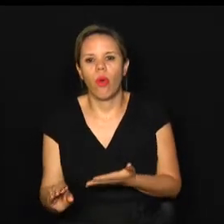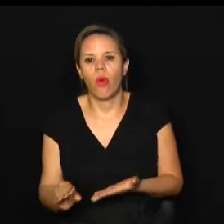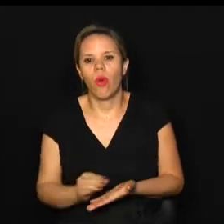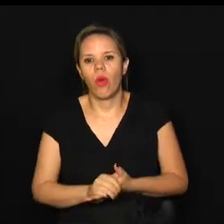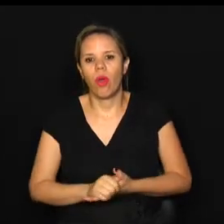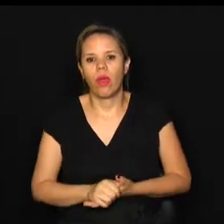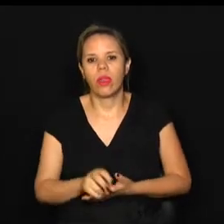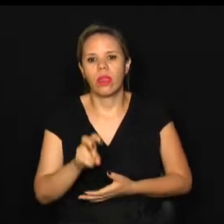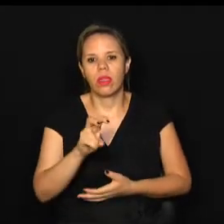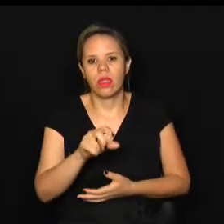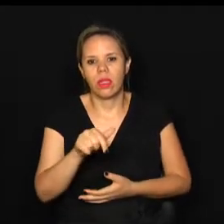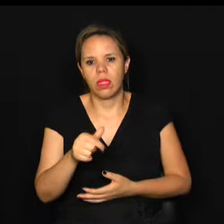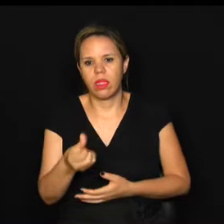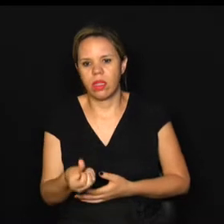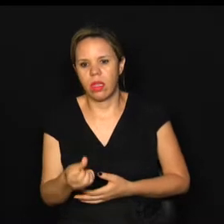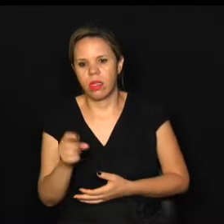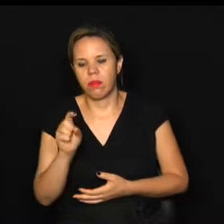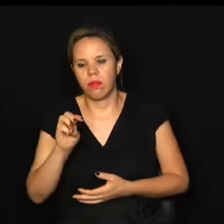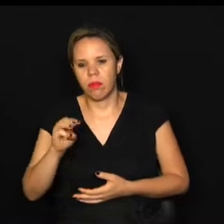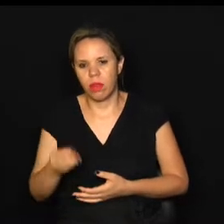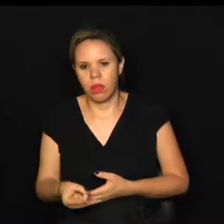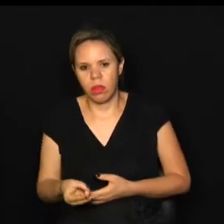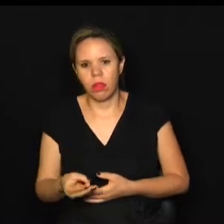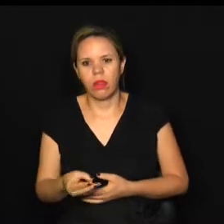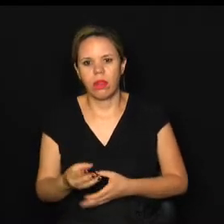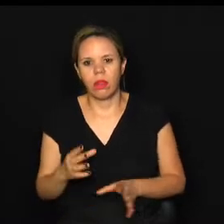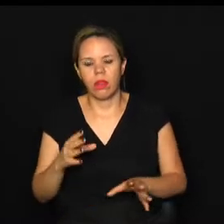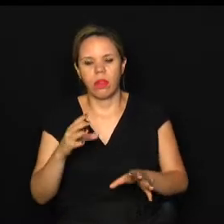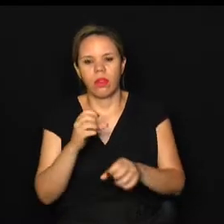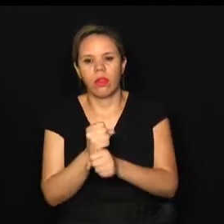576.300.000, para uma receita total de